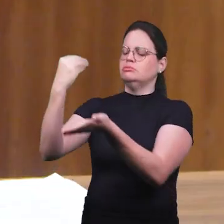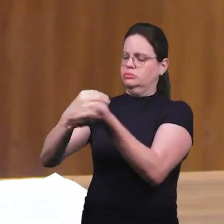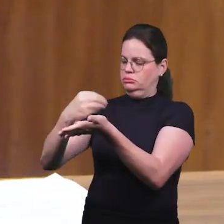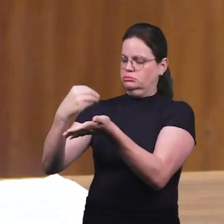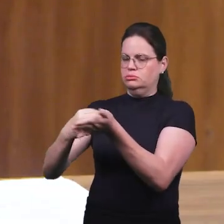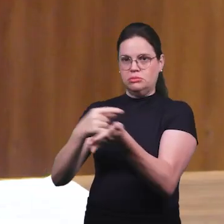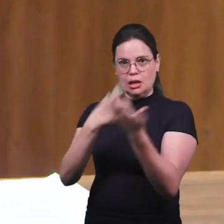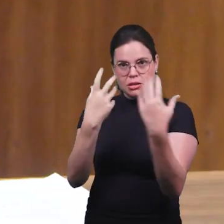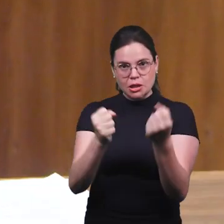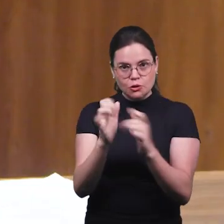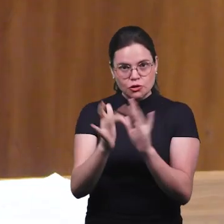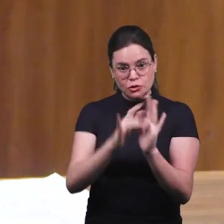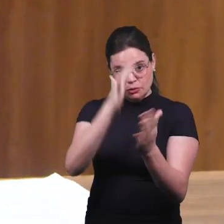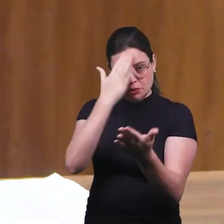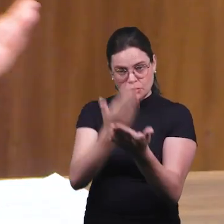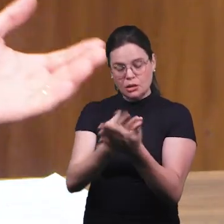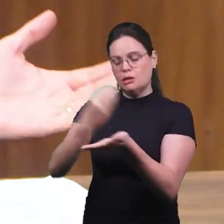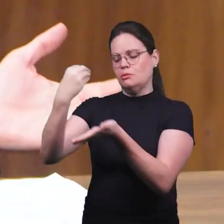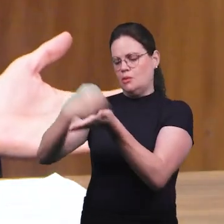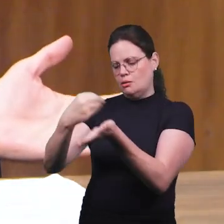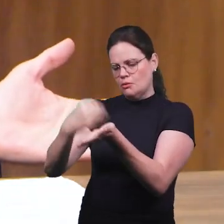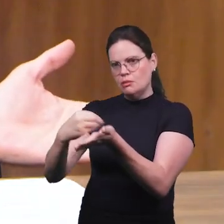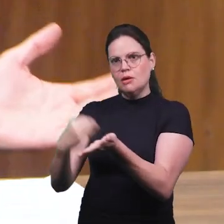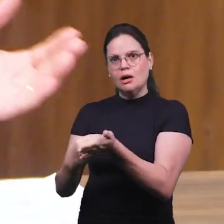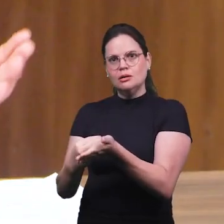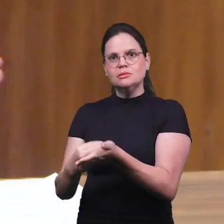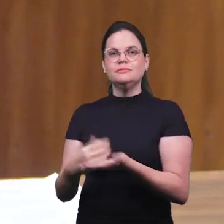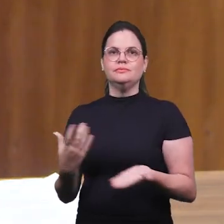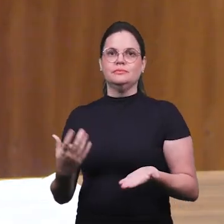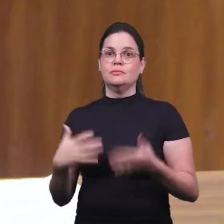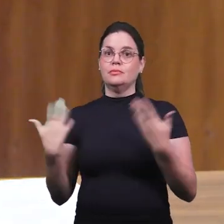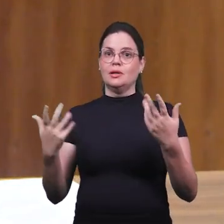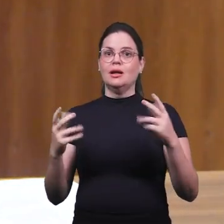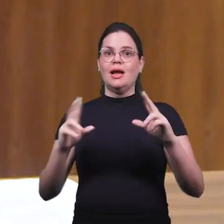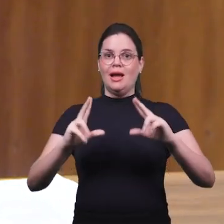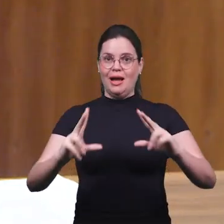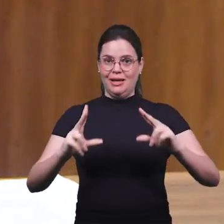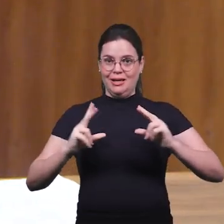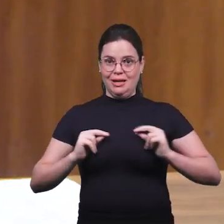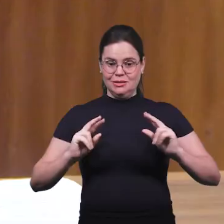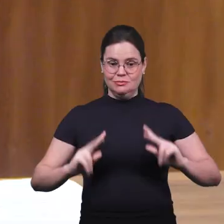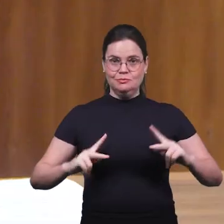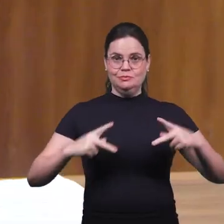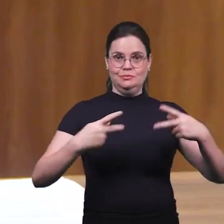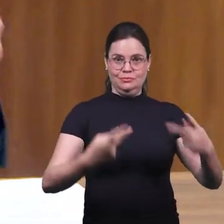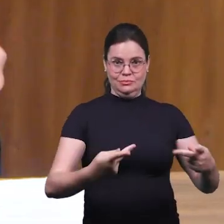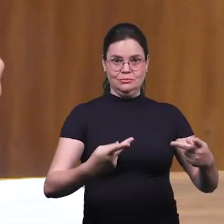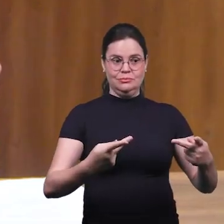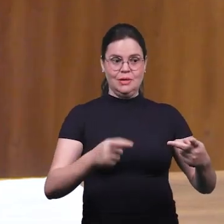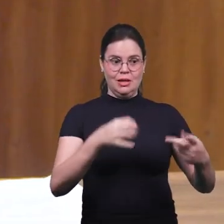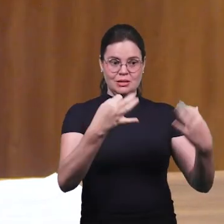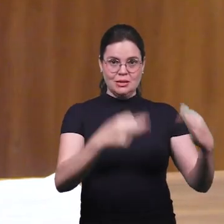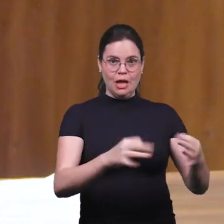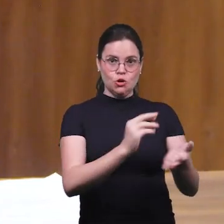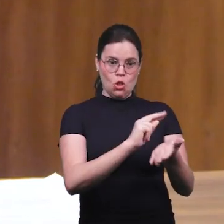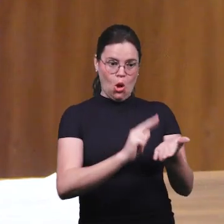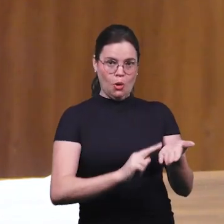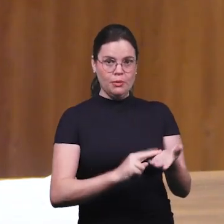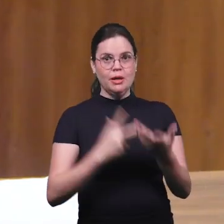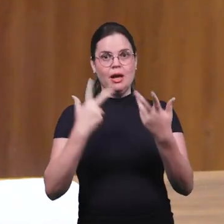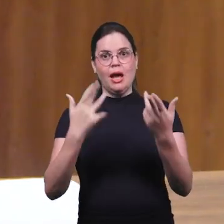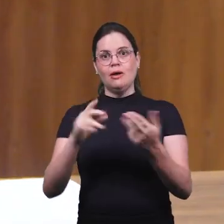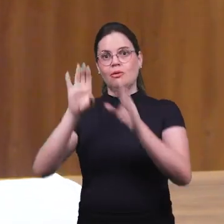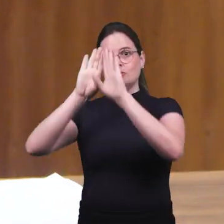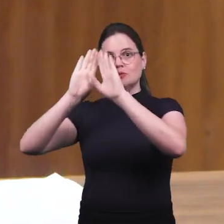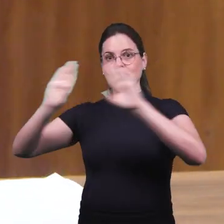indicados expressamente. Não é para a herança, ela será transmitida para aqueles que creem em Jesus como seu Salvador